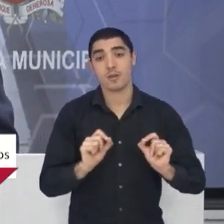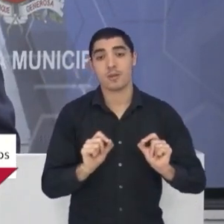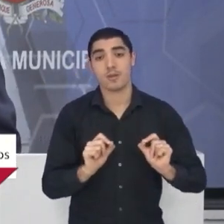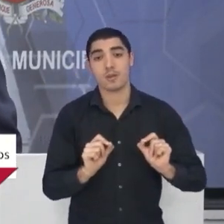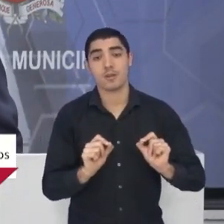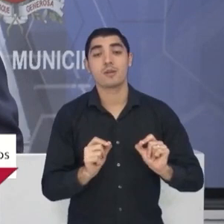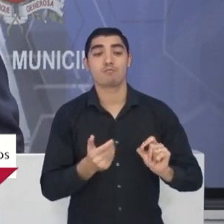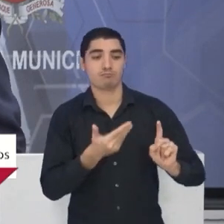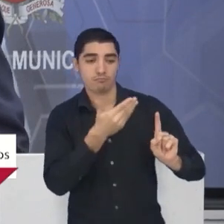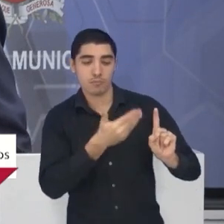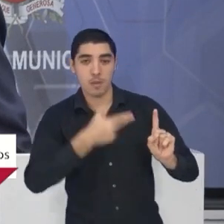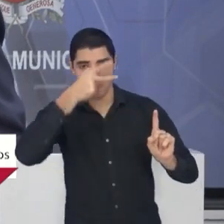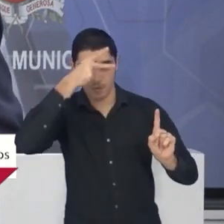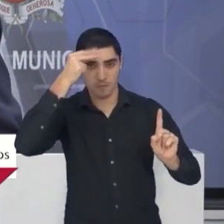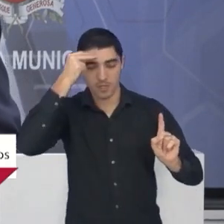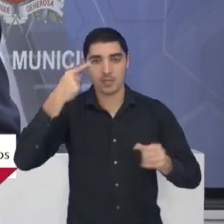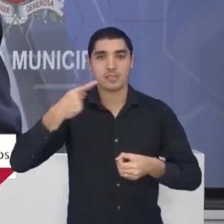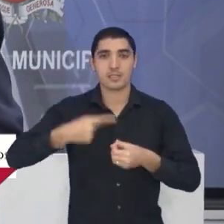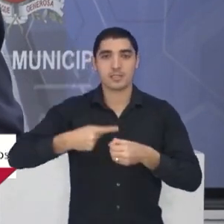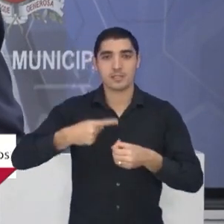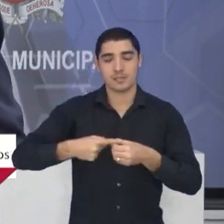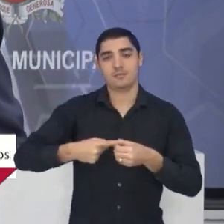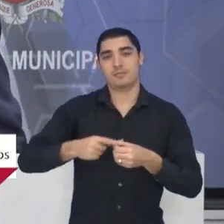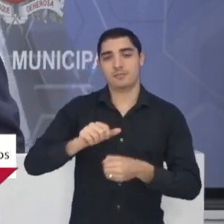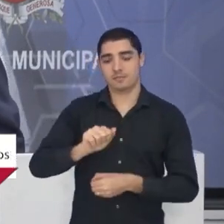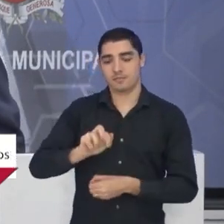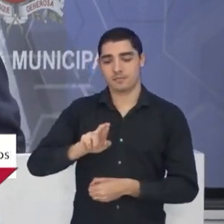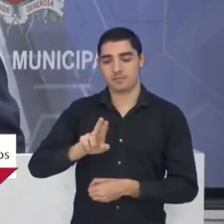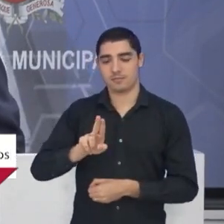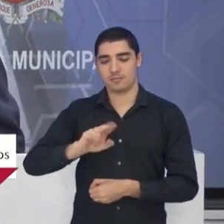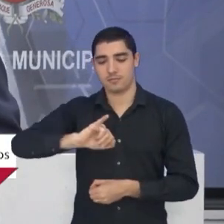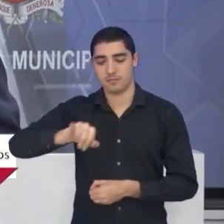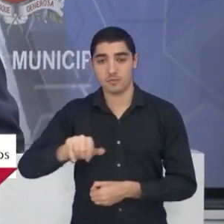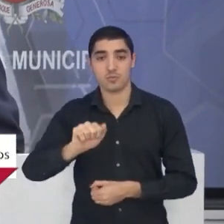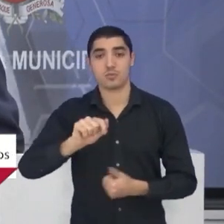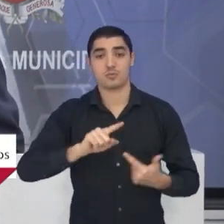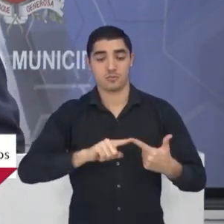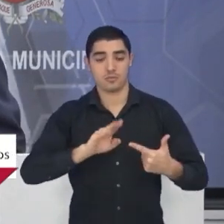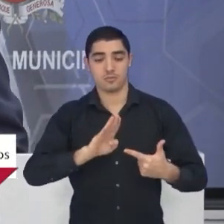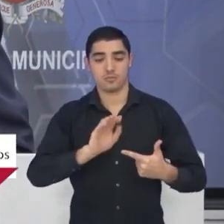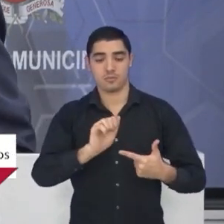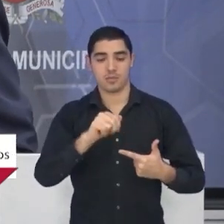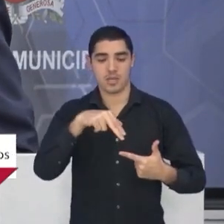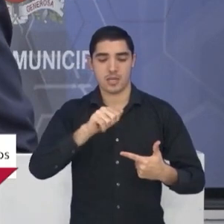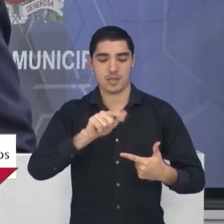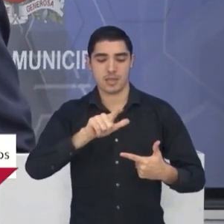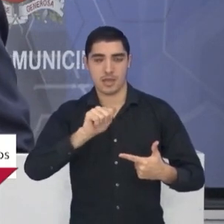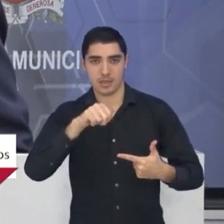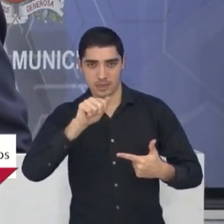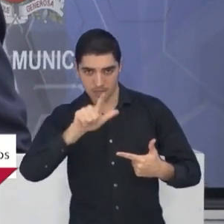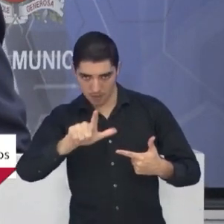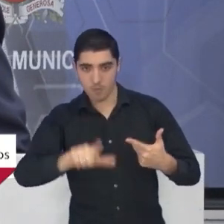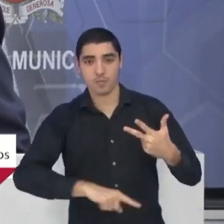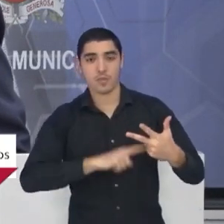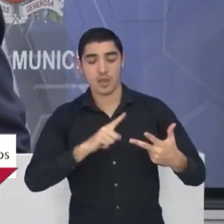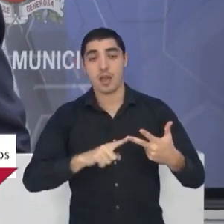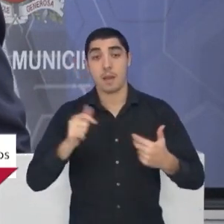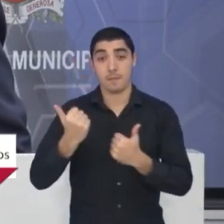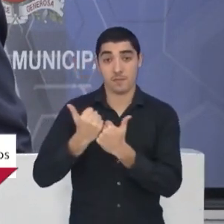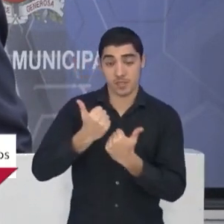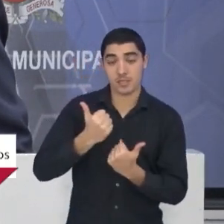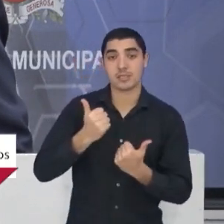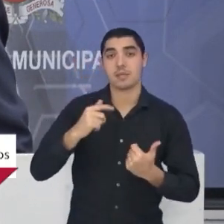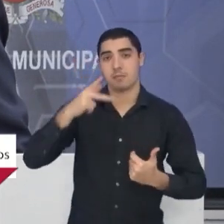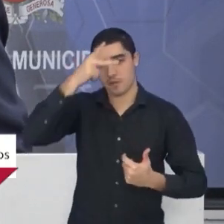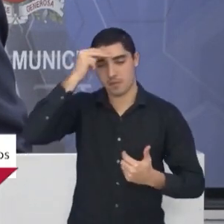presença do prefeito de Arujá luí Antônio de Camargo de Bananal William Landim da Silva a presença da vice-prefeita de